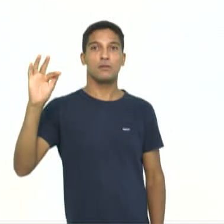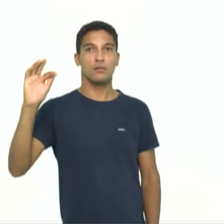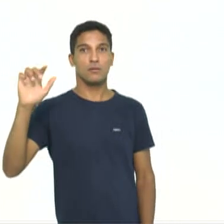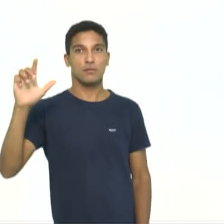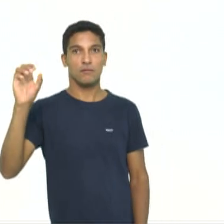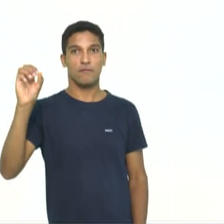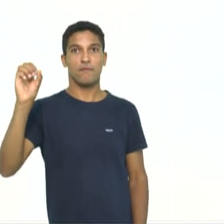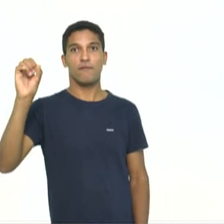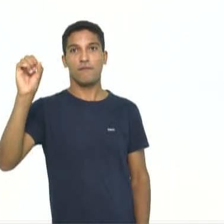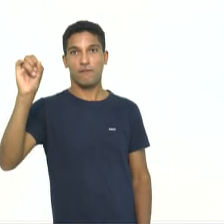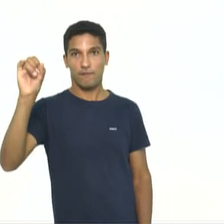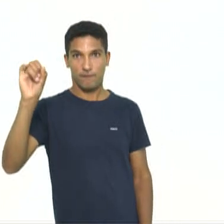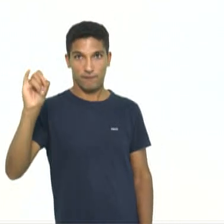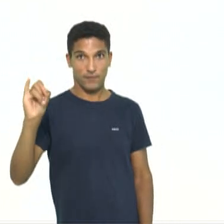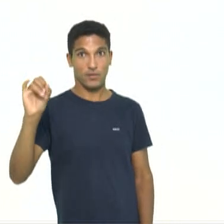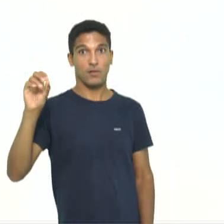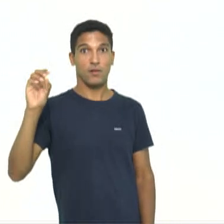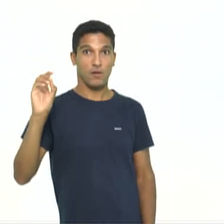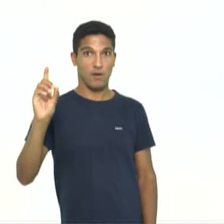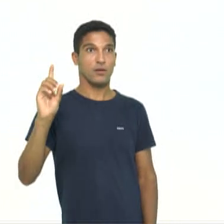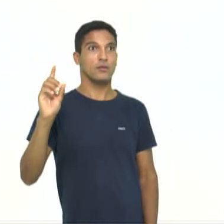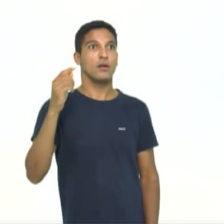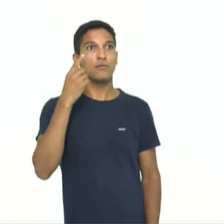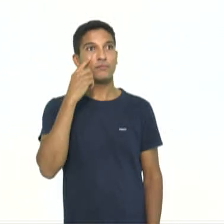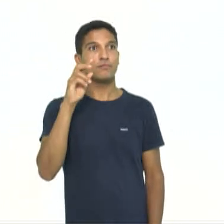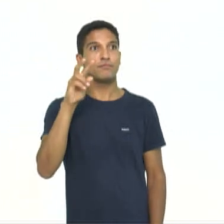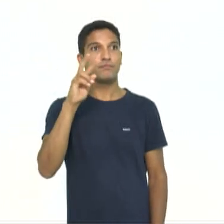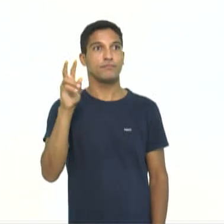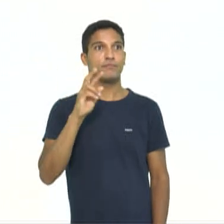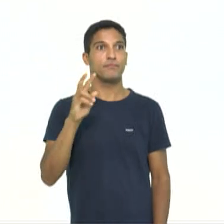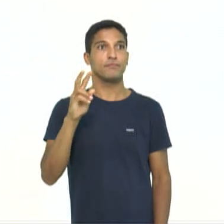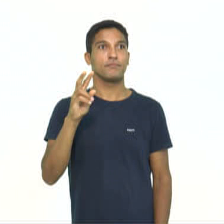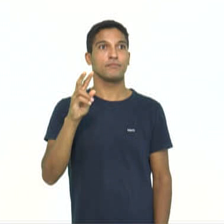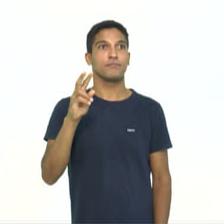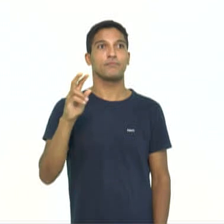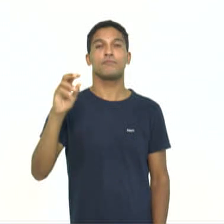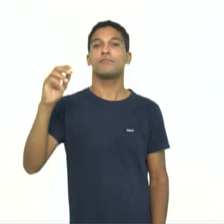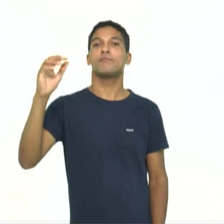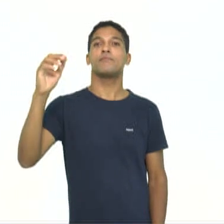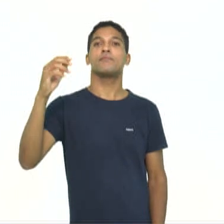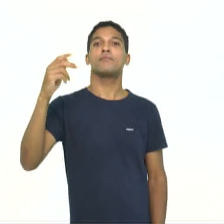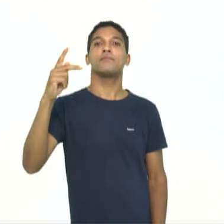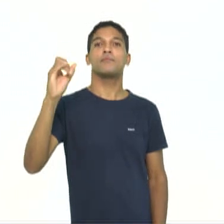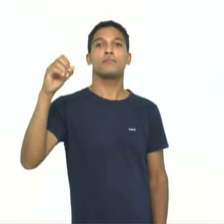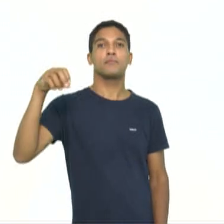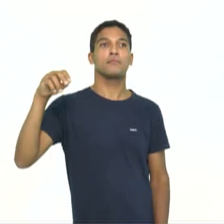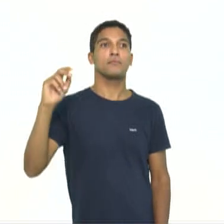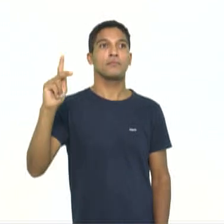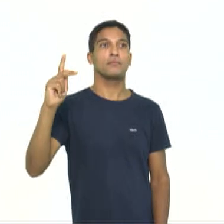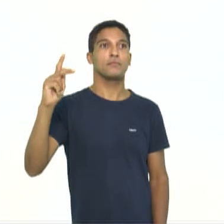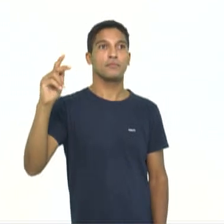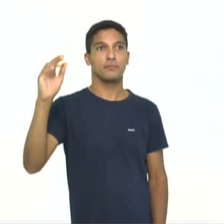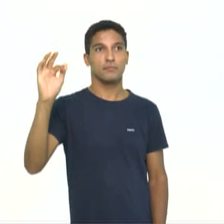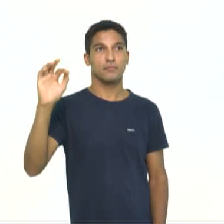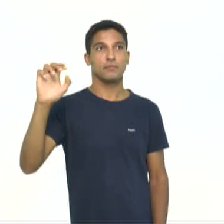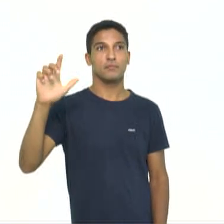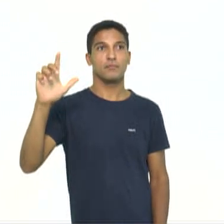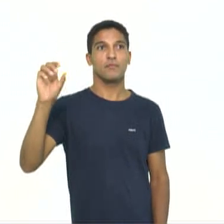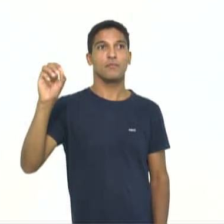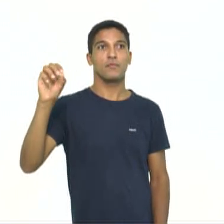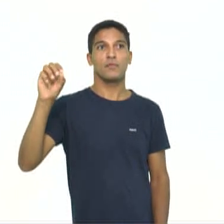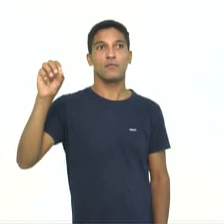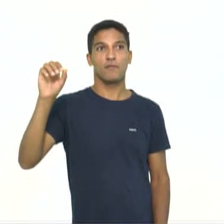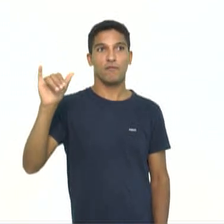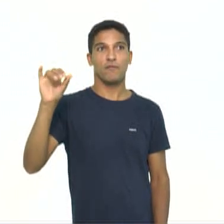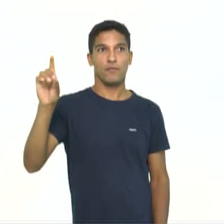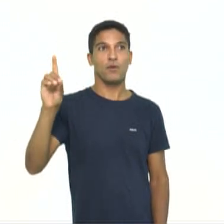falamos nessas duas últimas aulas, né? A música Admirável Ship Novo, da Peach, o filme O Show de